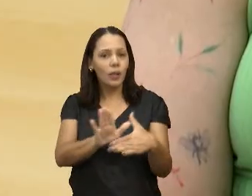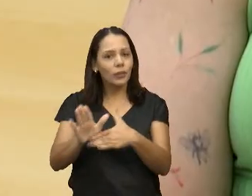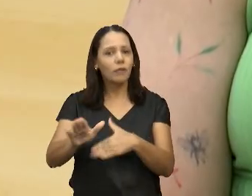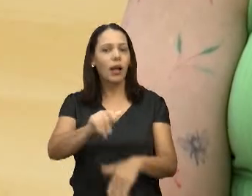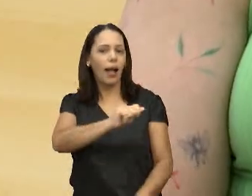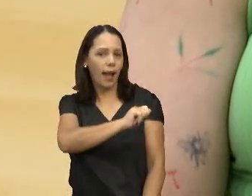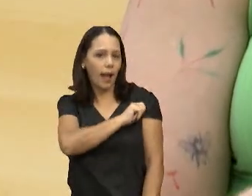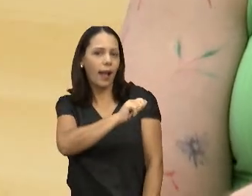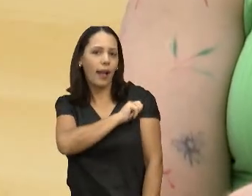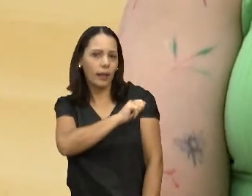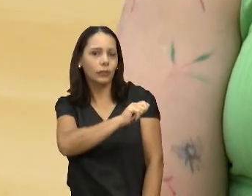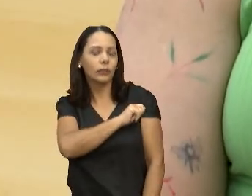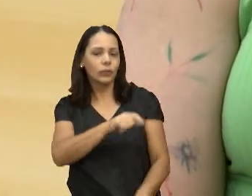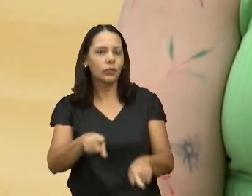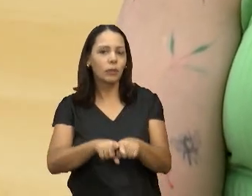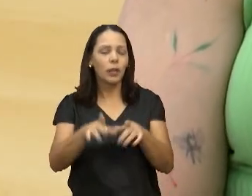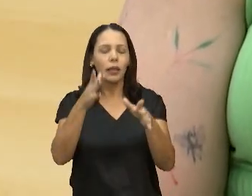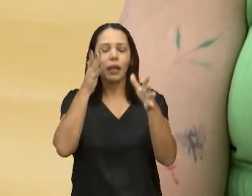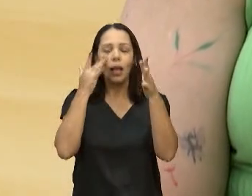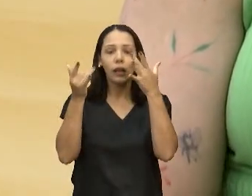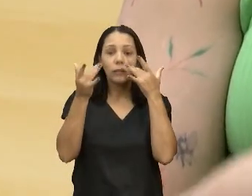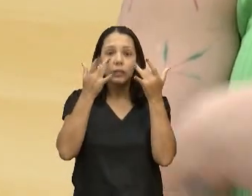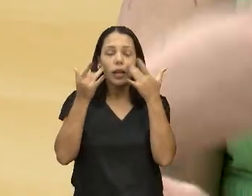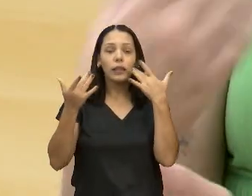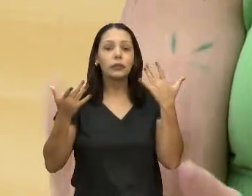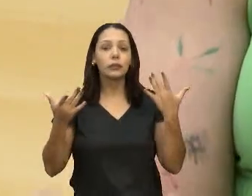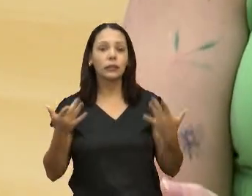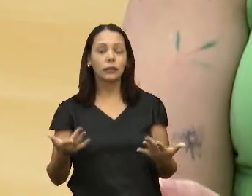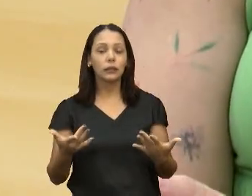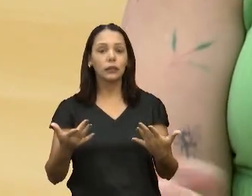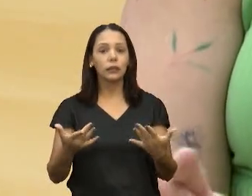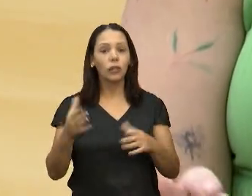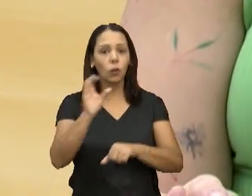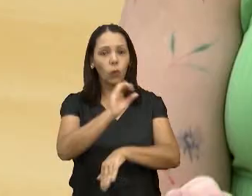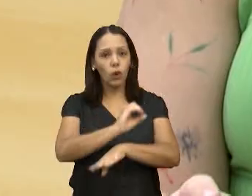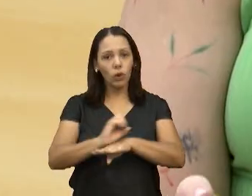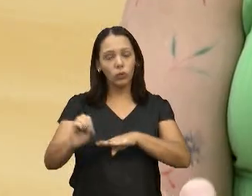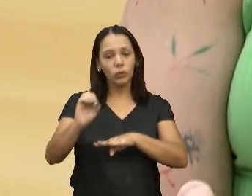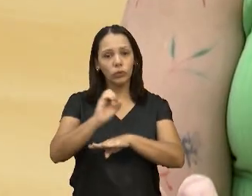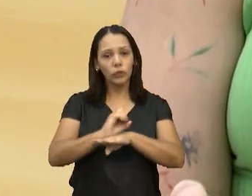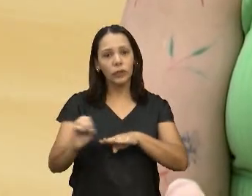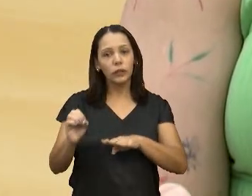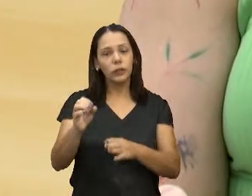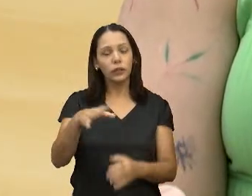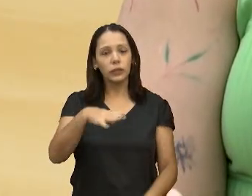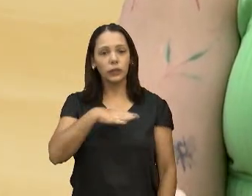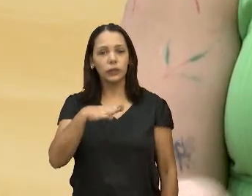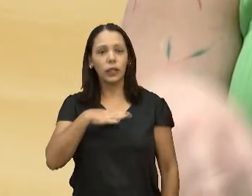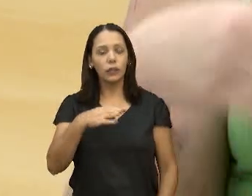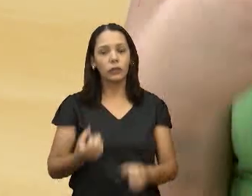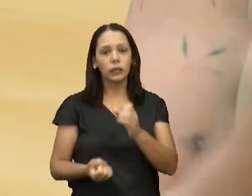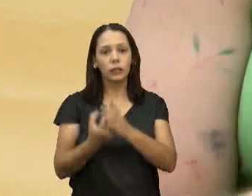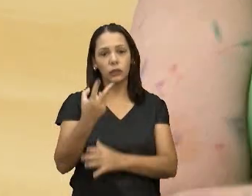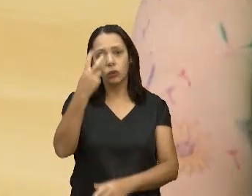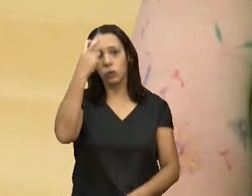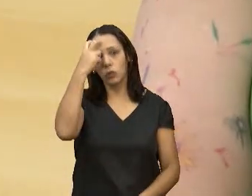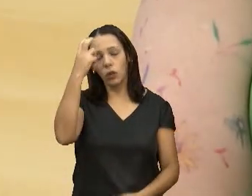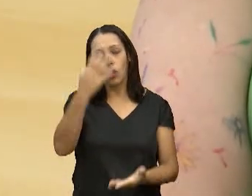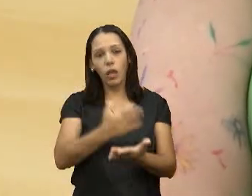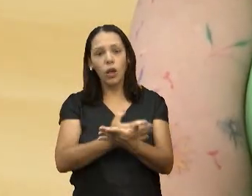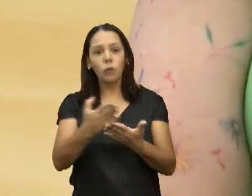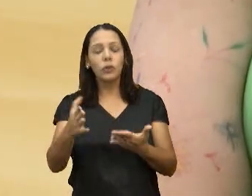também essa questão teatral, né? E com as oficinas aqui do município, da Fundação Cultural, eu